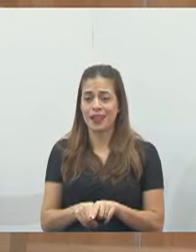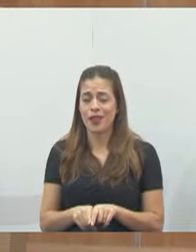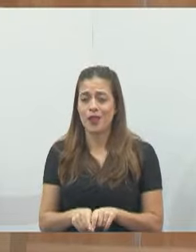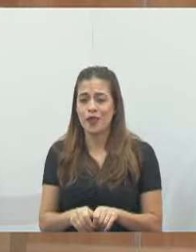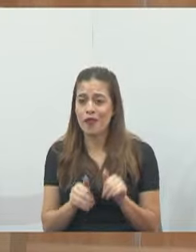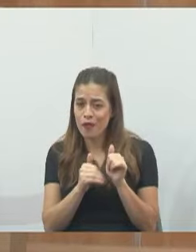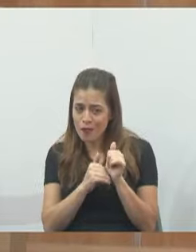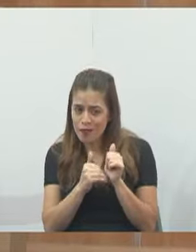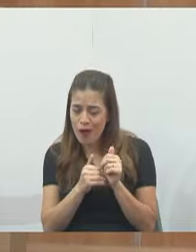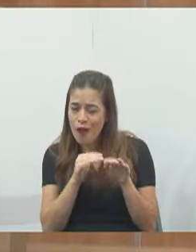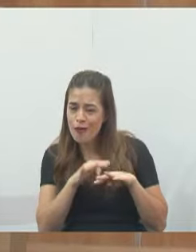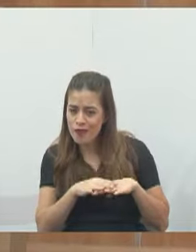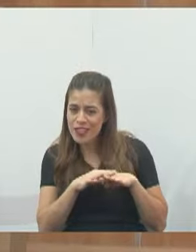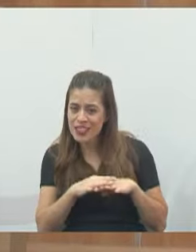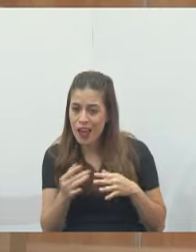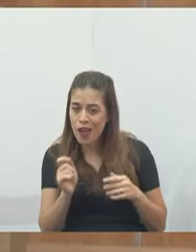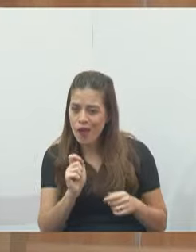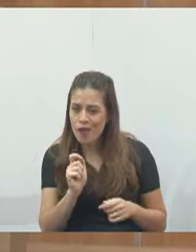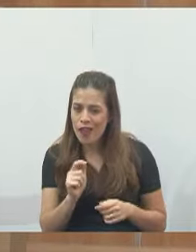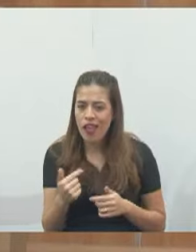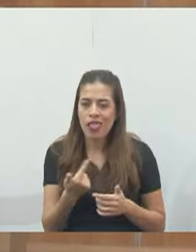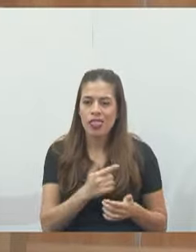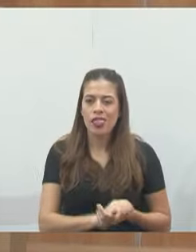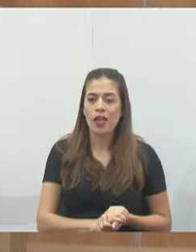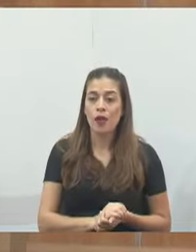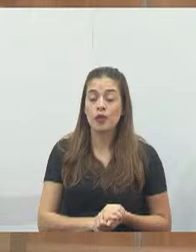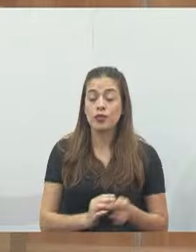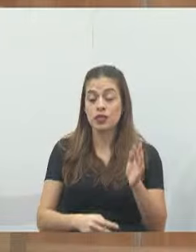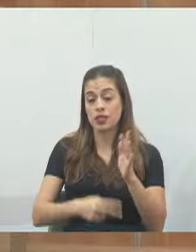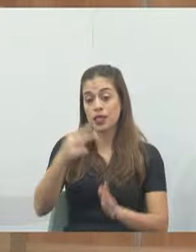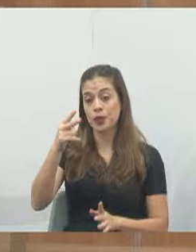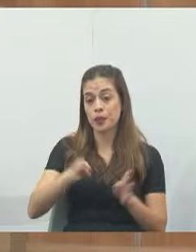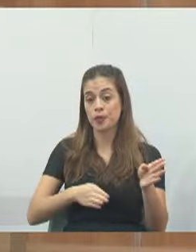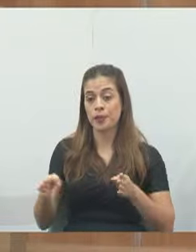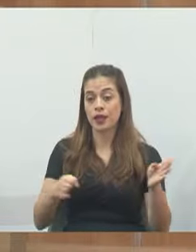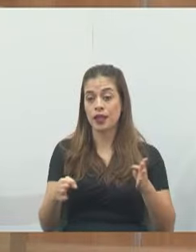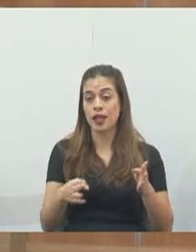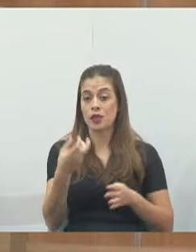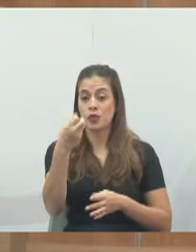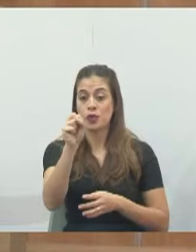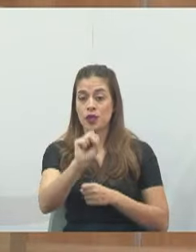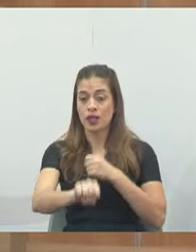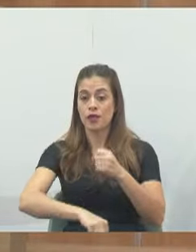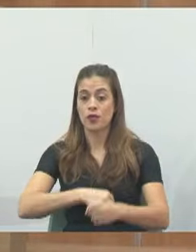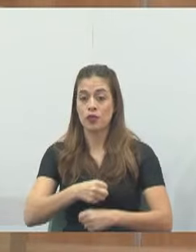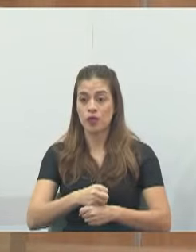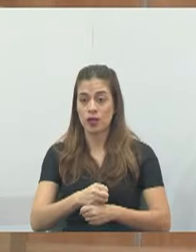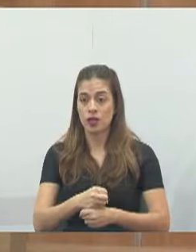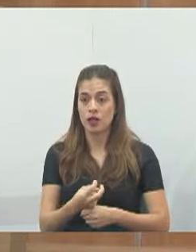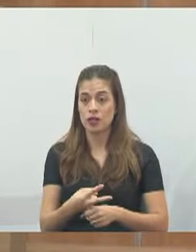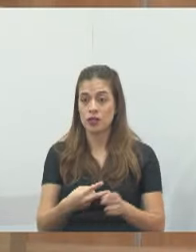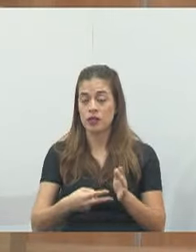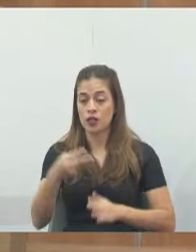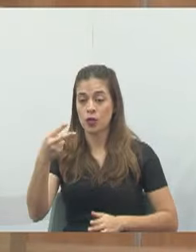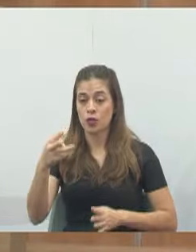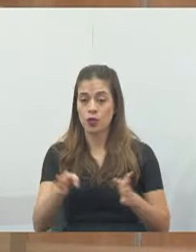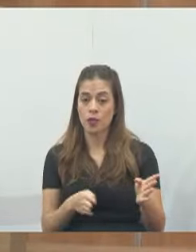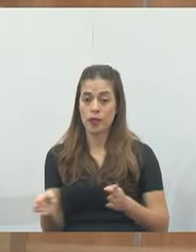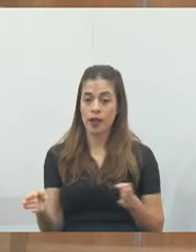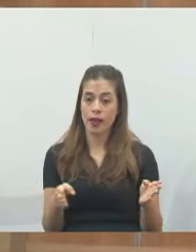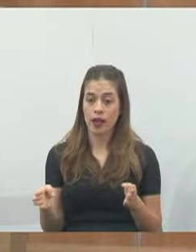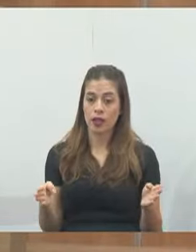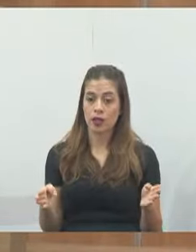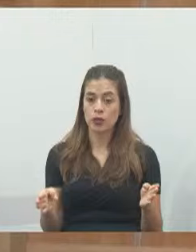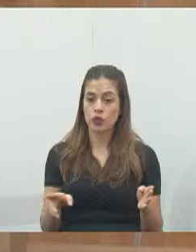para vocês aqui, que eu estou no meu segundo mandato, no oitavo ano, meu segundo mandato, e